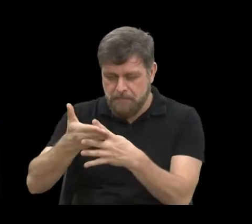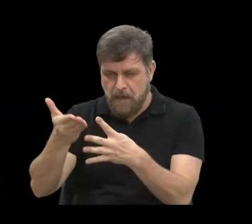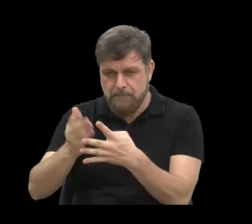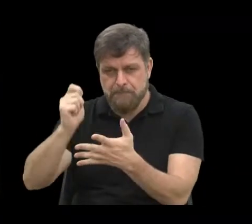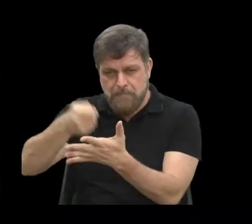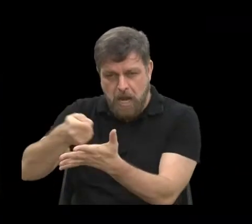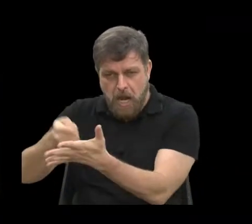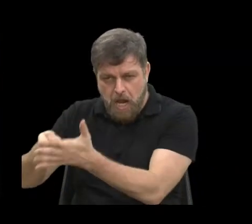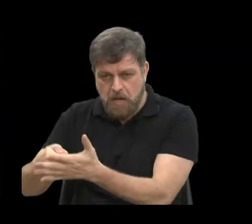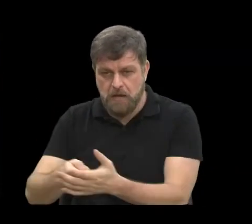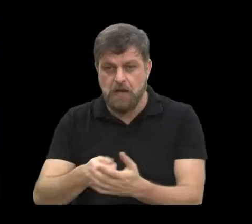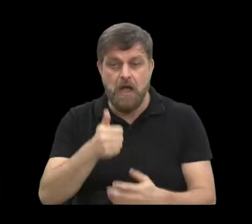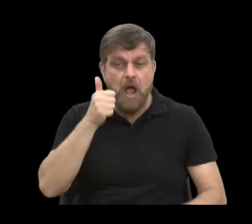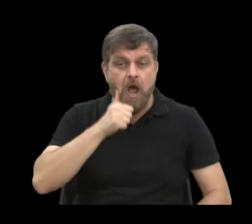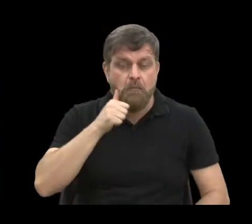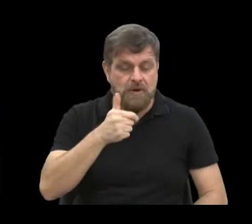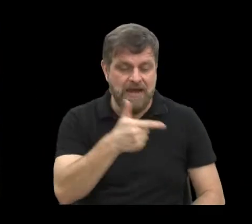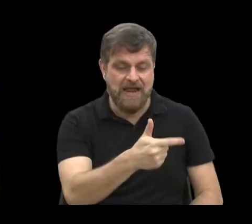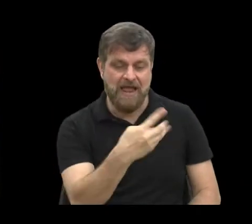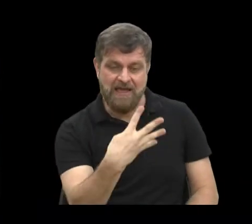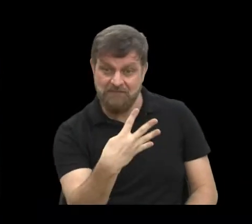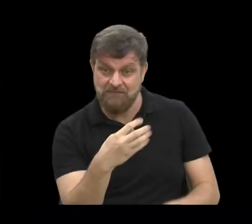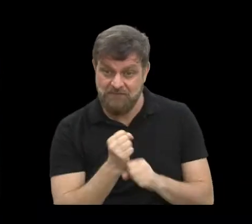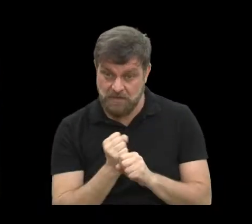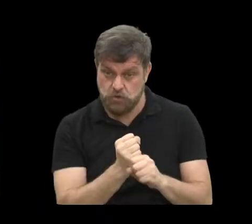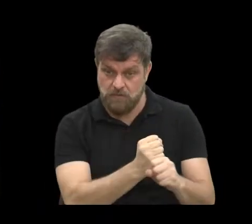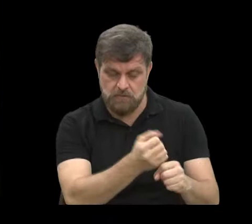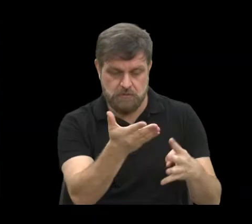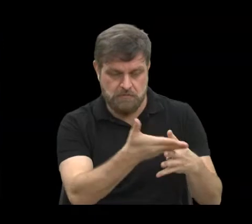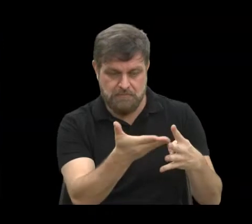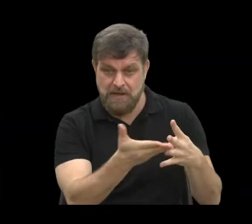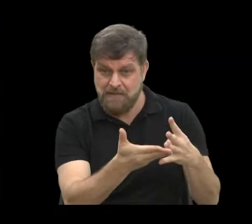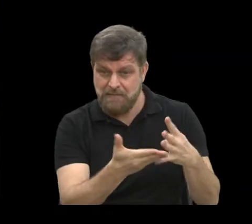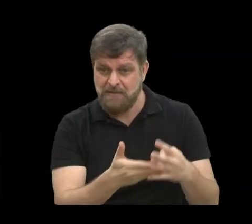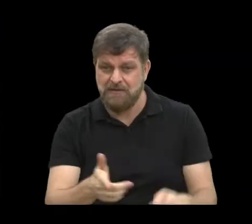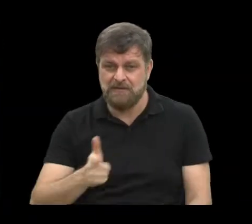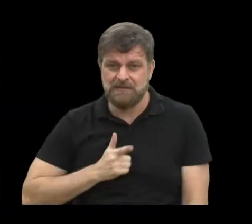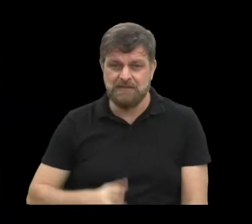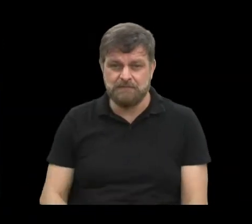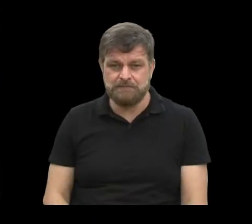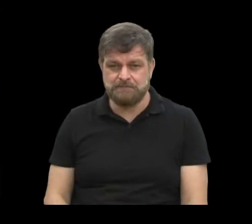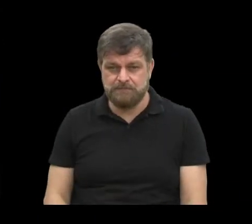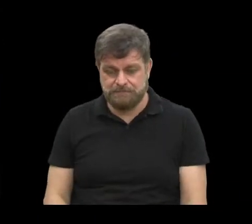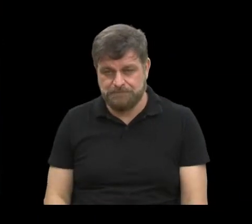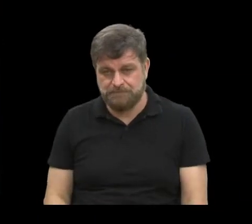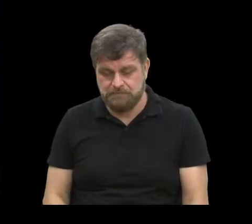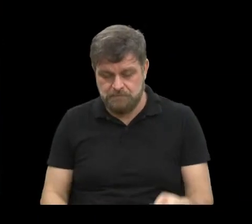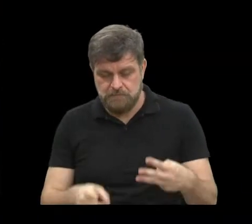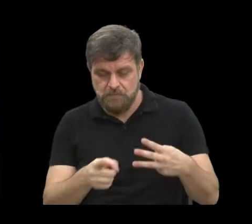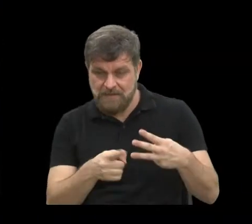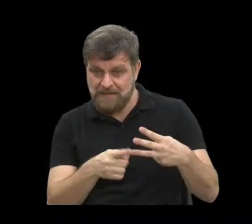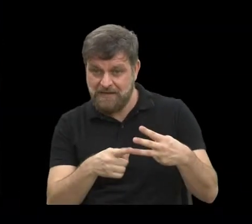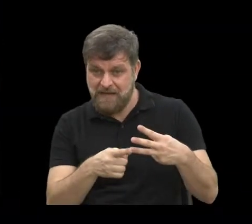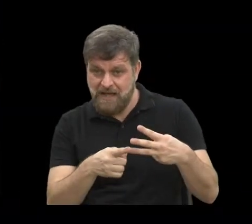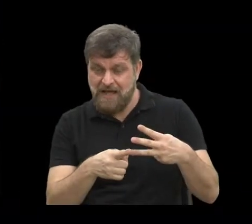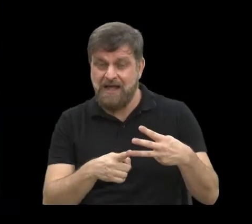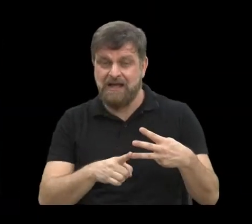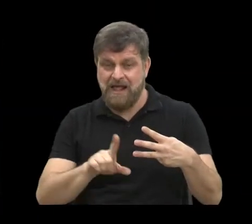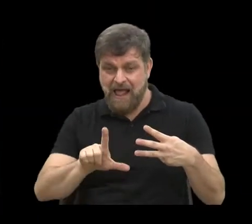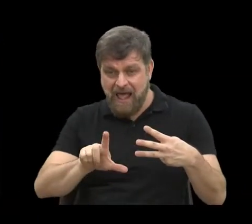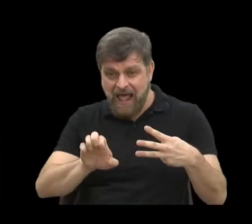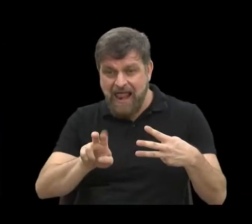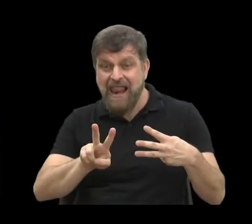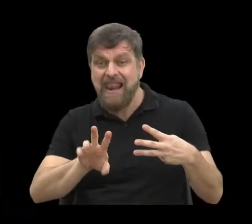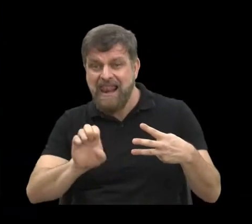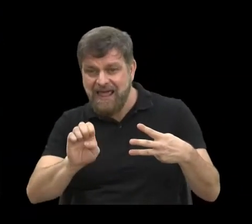e 24 anos de tempo de contribuição para a mulher. E no caso da deficiência leve, 33 anos